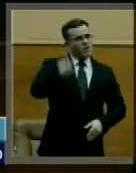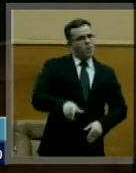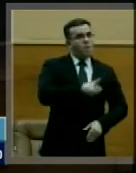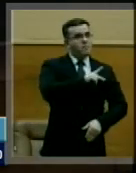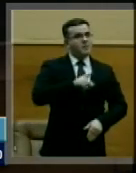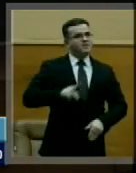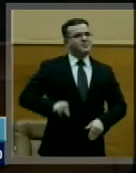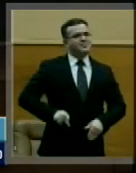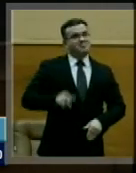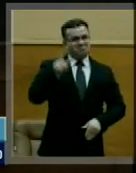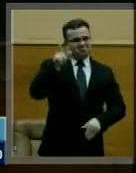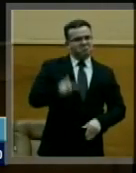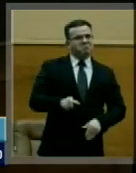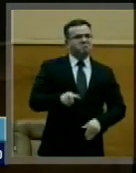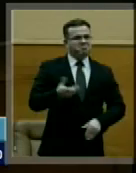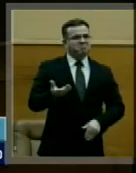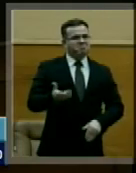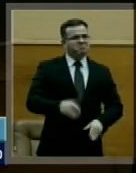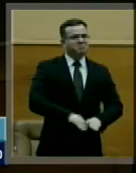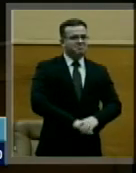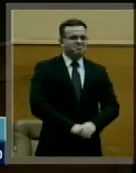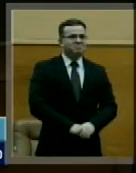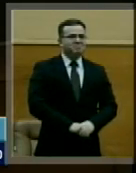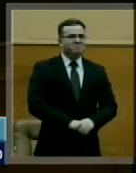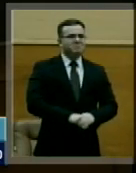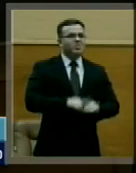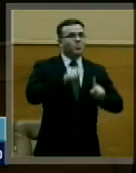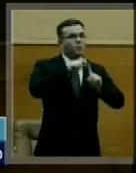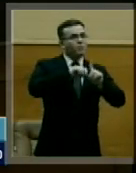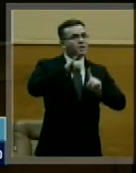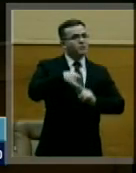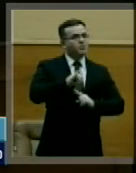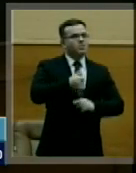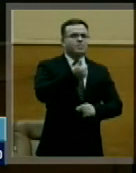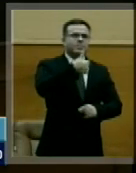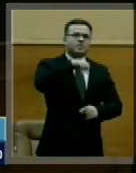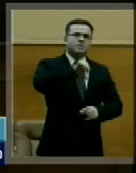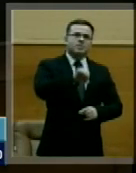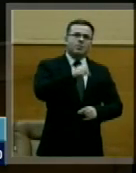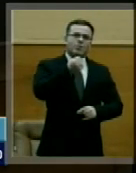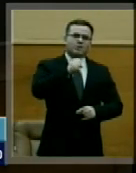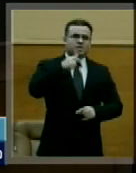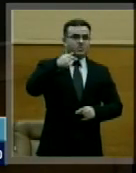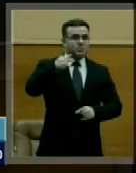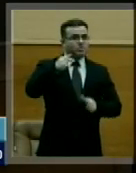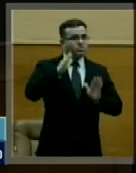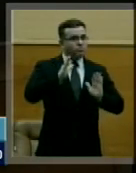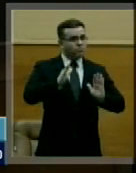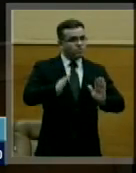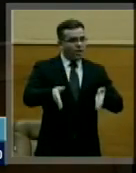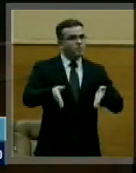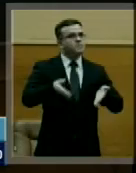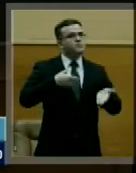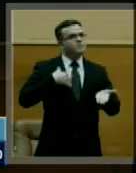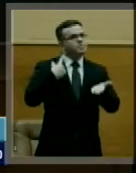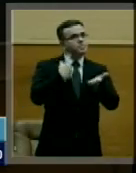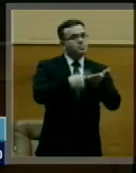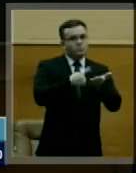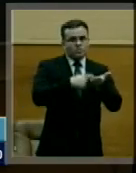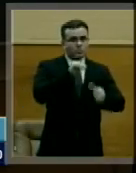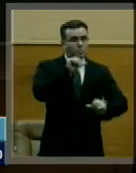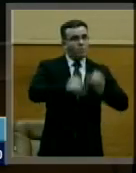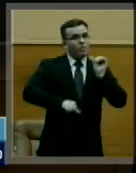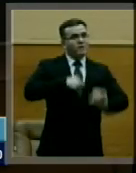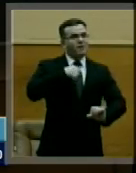clube. Em janeiro de 1987, um fato abalaria a vida de Flávio